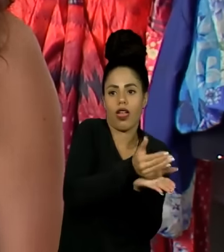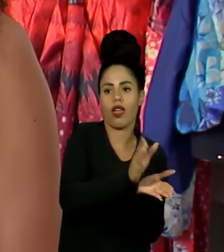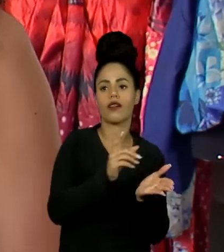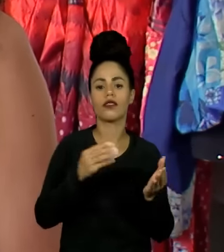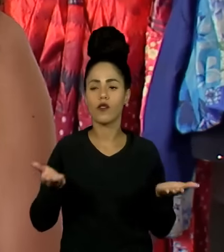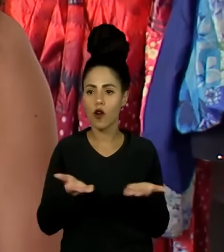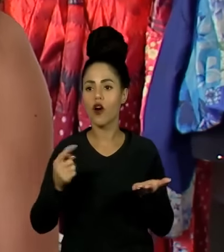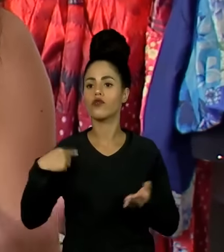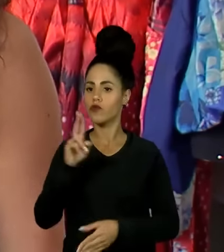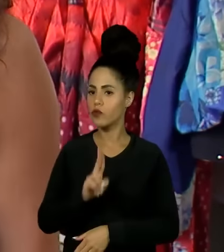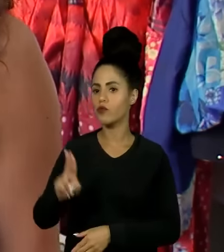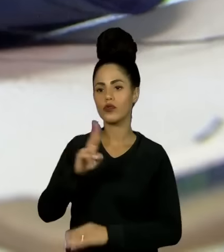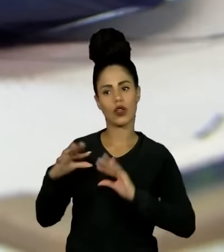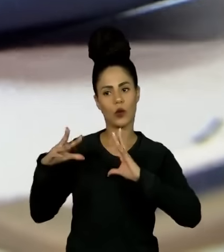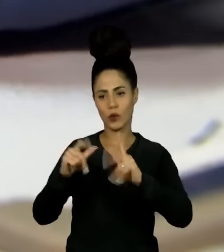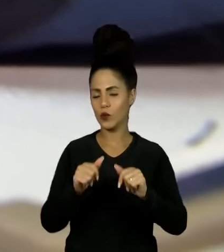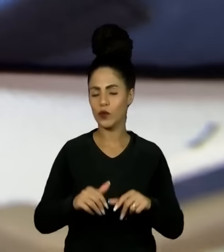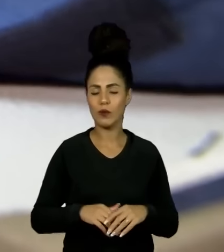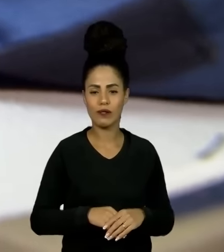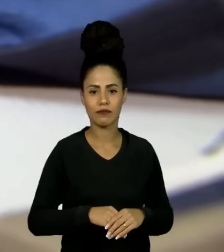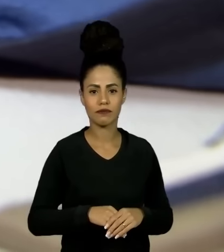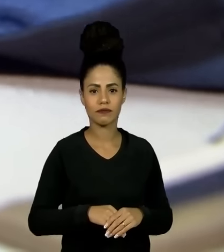design que não gera sujeira, não gera lixo.